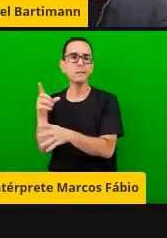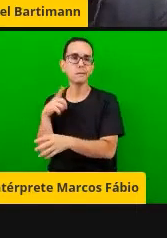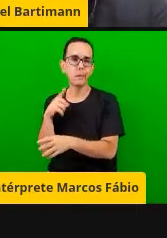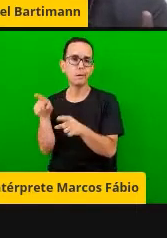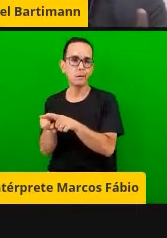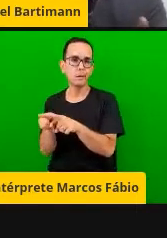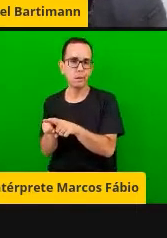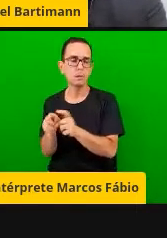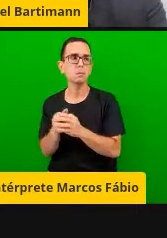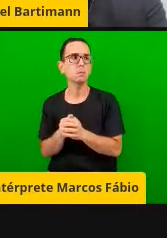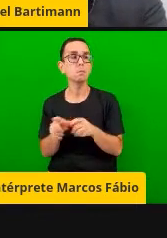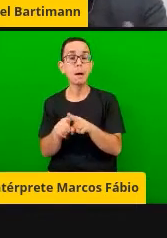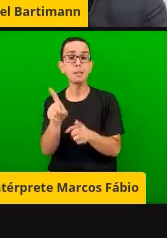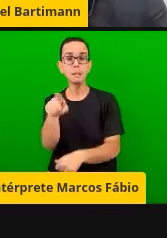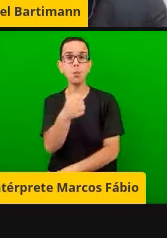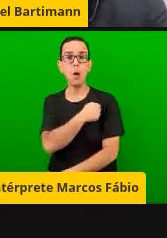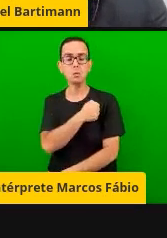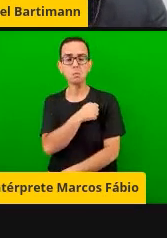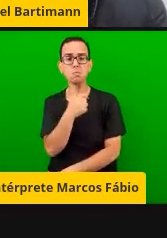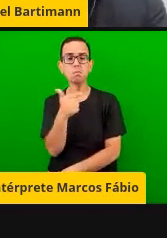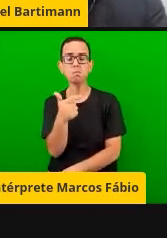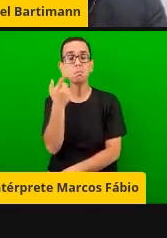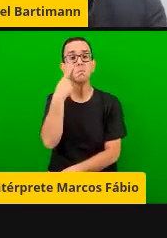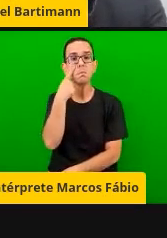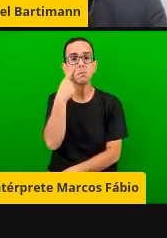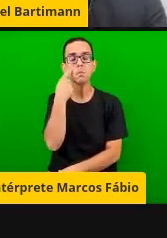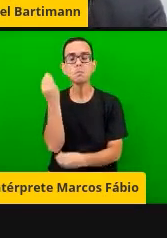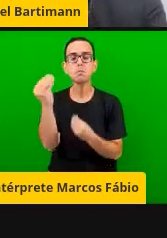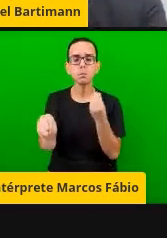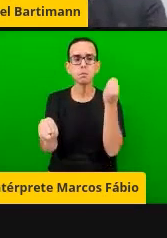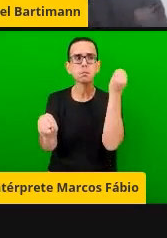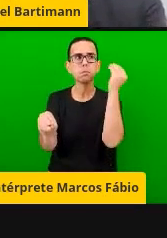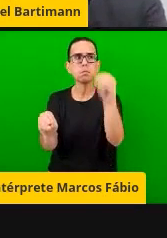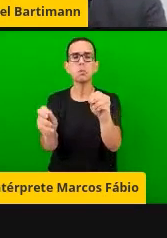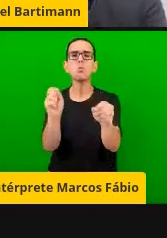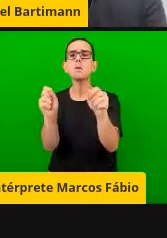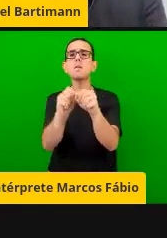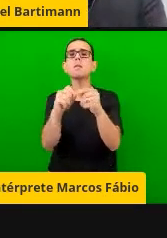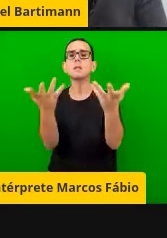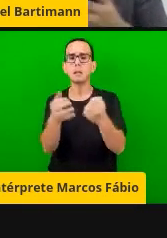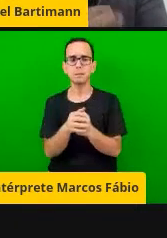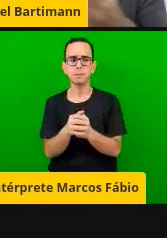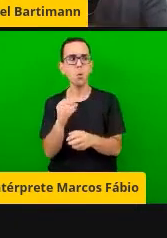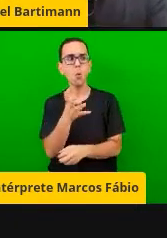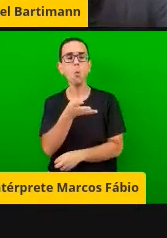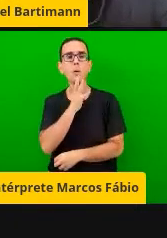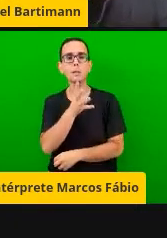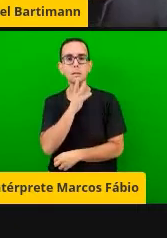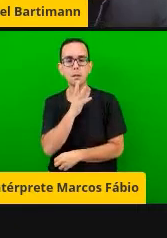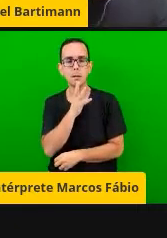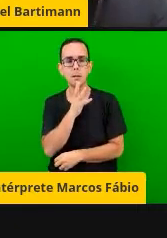o aluno ele não vê aplicabilidade naquilo que ele está fazendo, ou aquele conhecimento que não